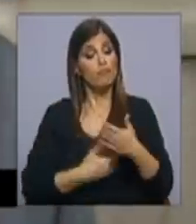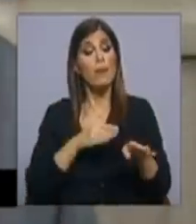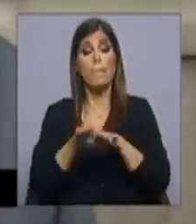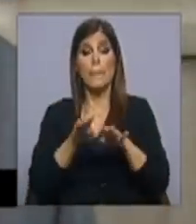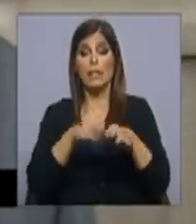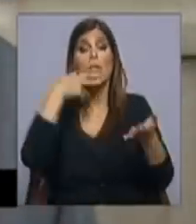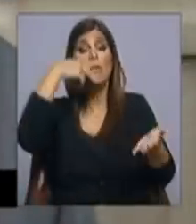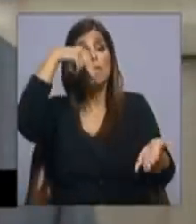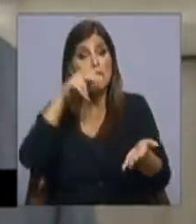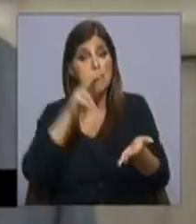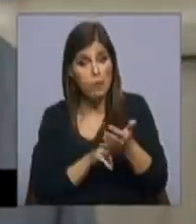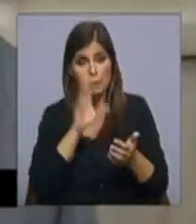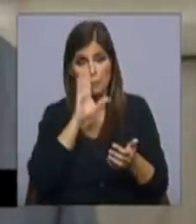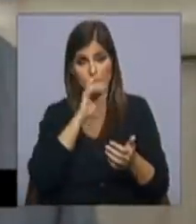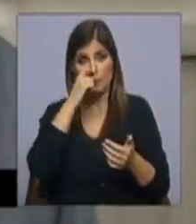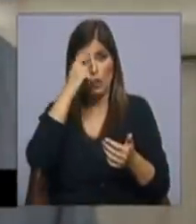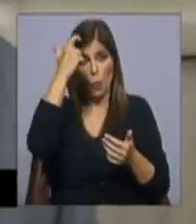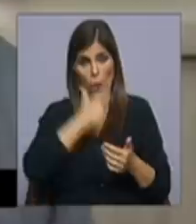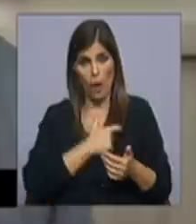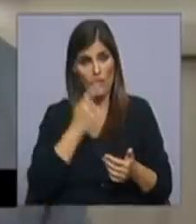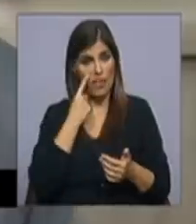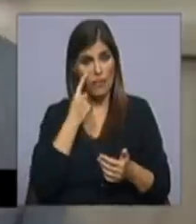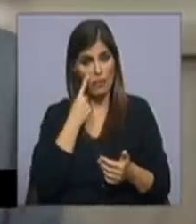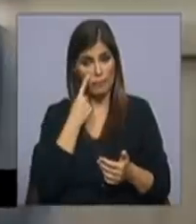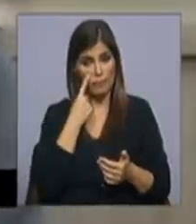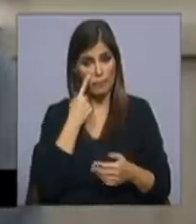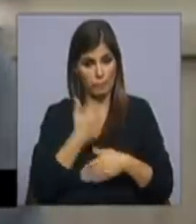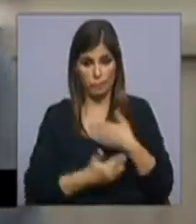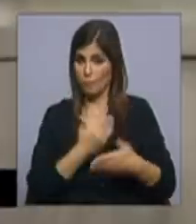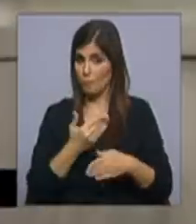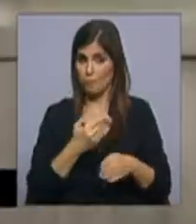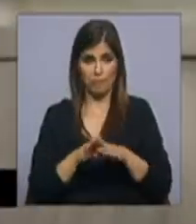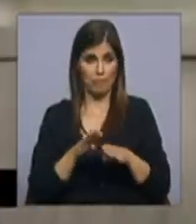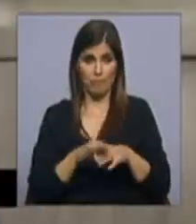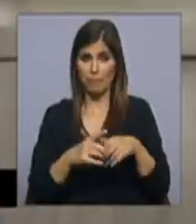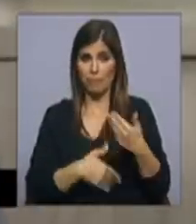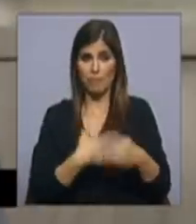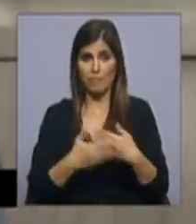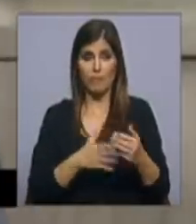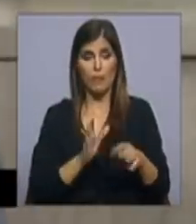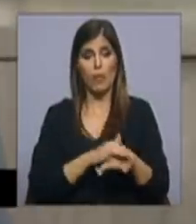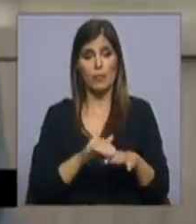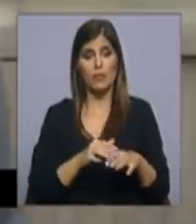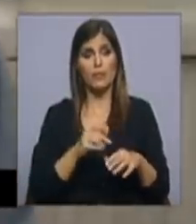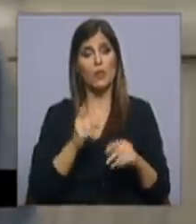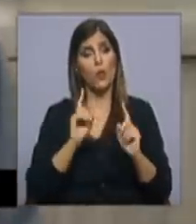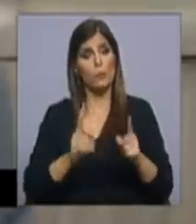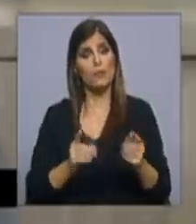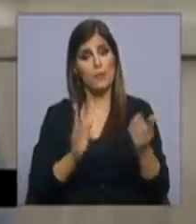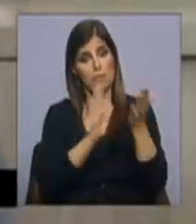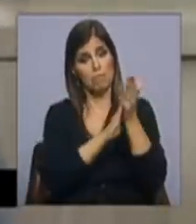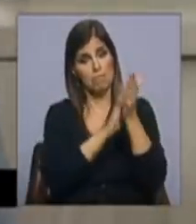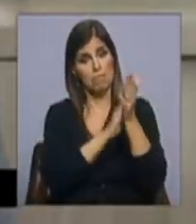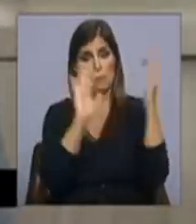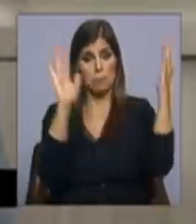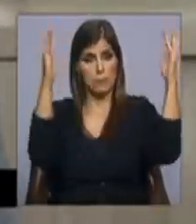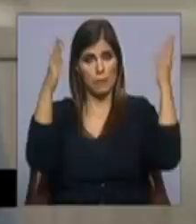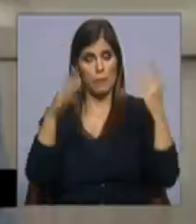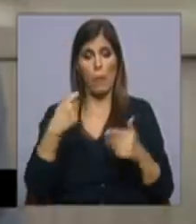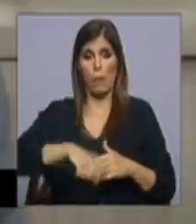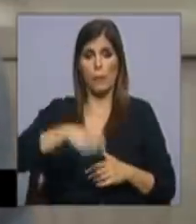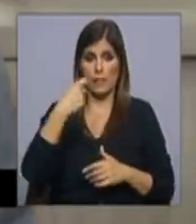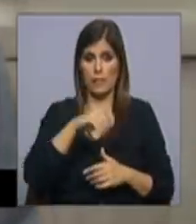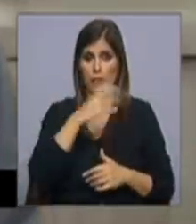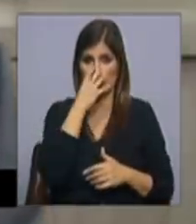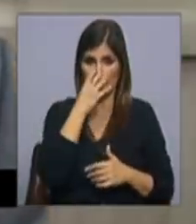plenamente se os seres humanos estiverem vivos para executar. Por isso eu comecei parabenizando o presidente de Portugal, Marcelo Rebelo,